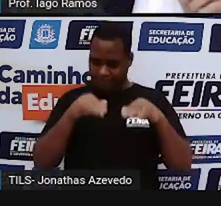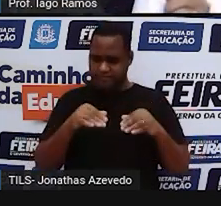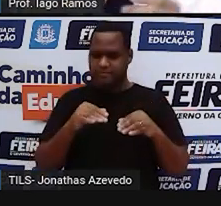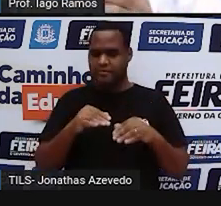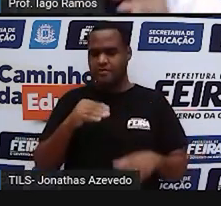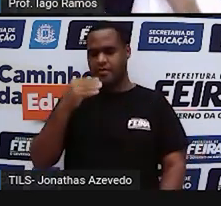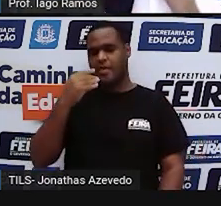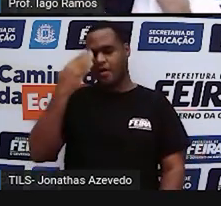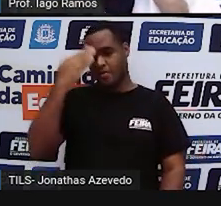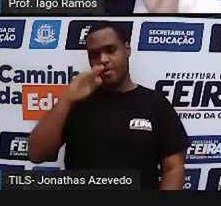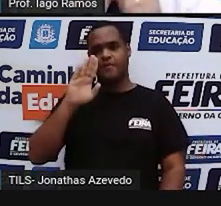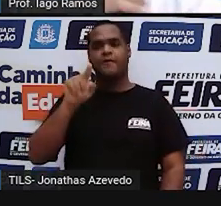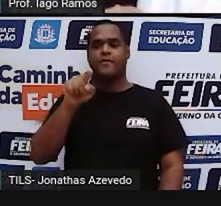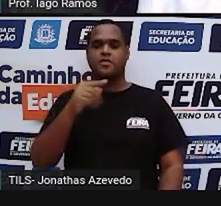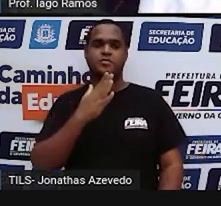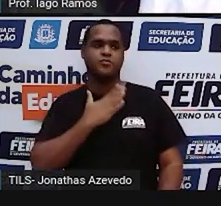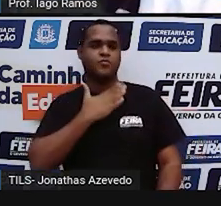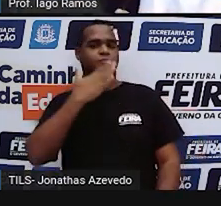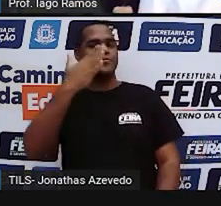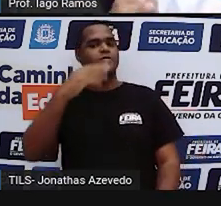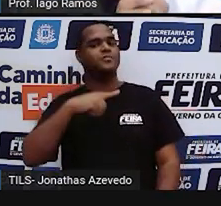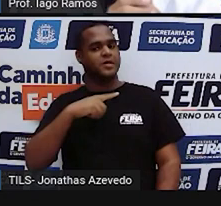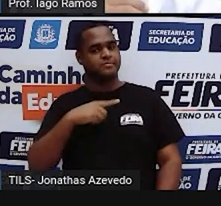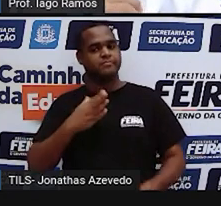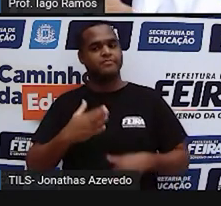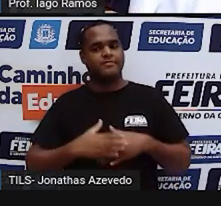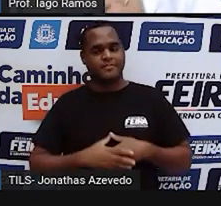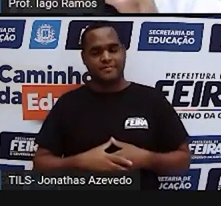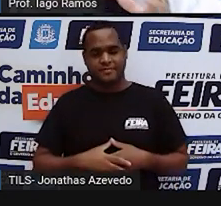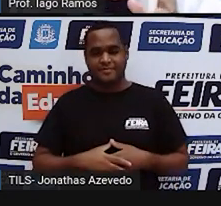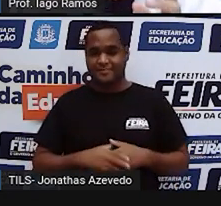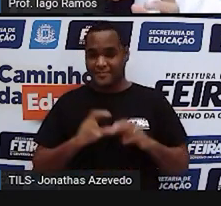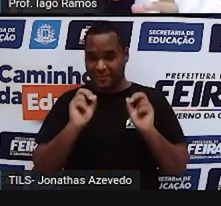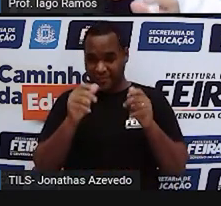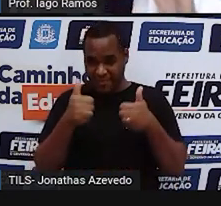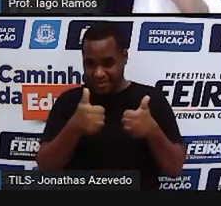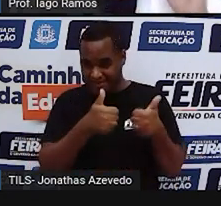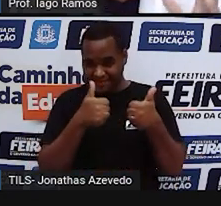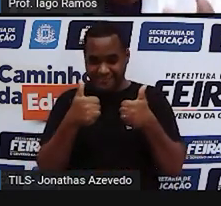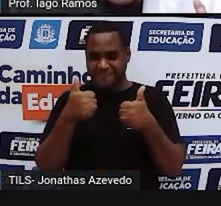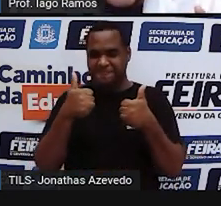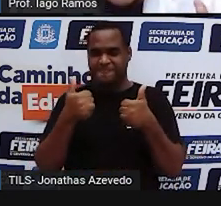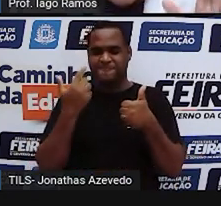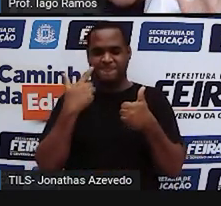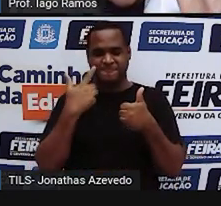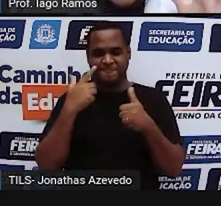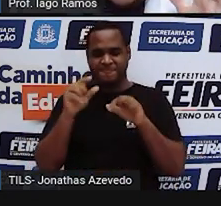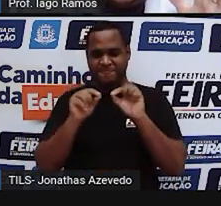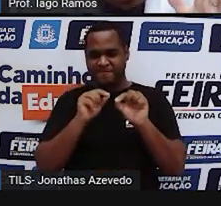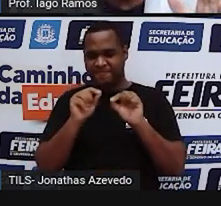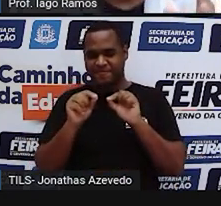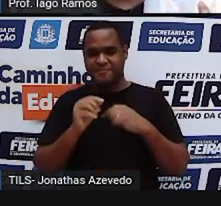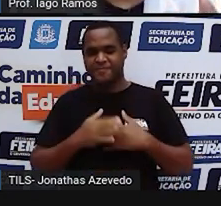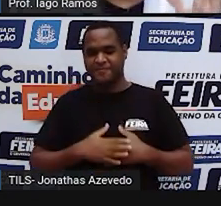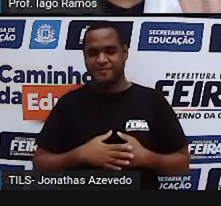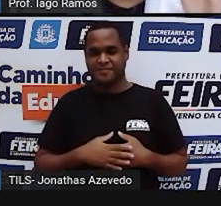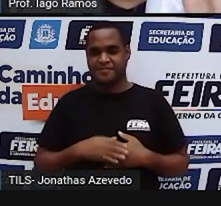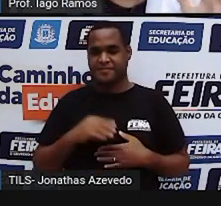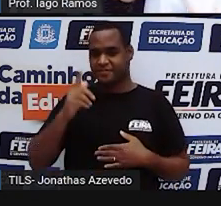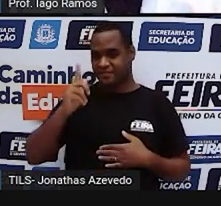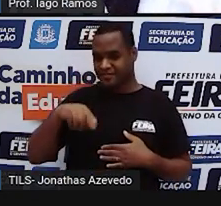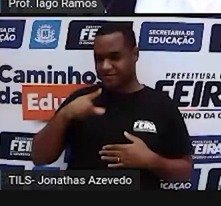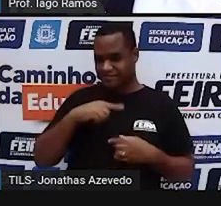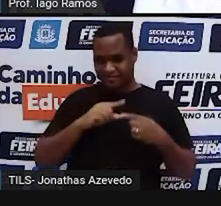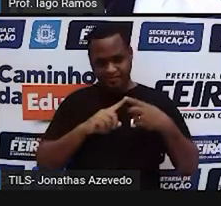eu prometo que você vai tomar um susto Zinho de leve beleza vamos fazer assim deixa eu